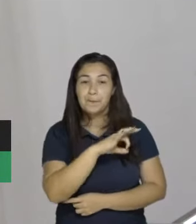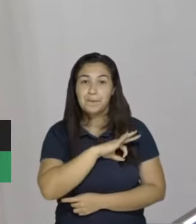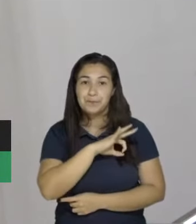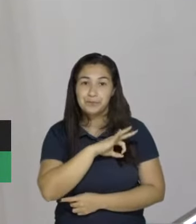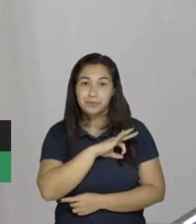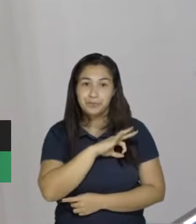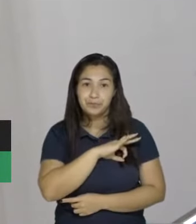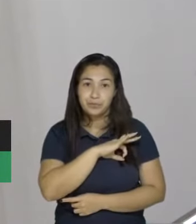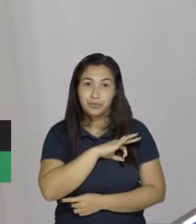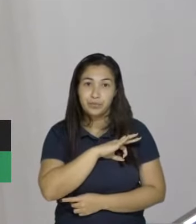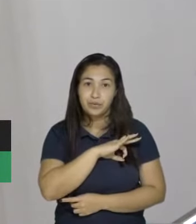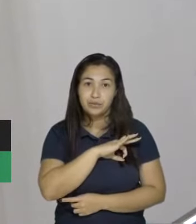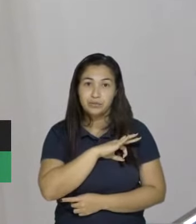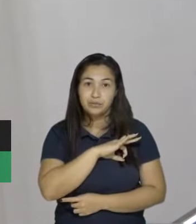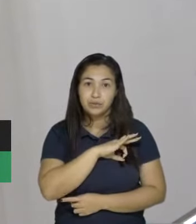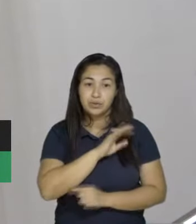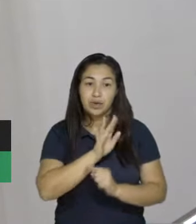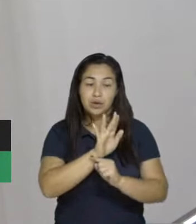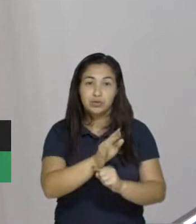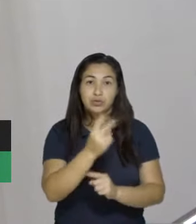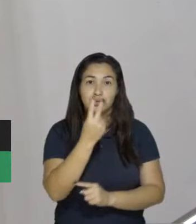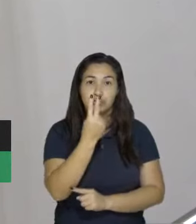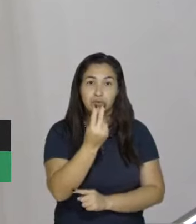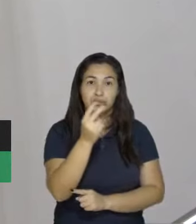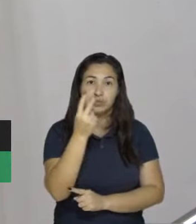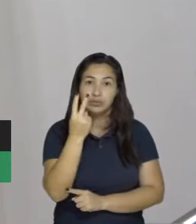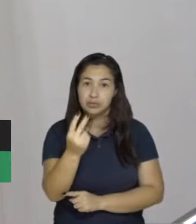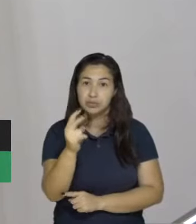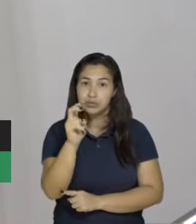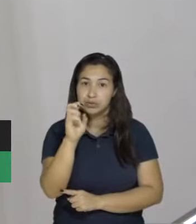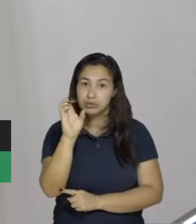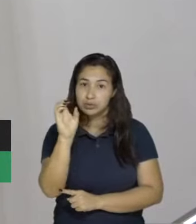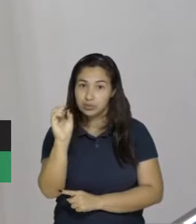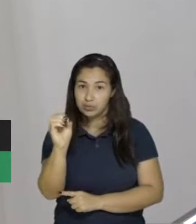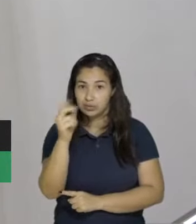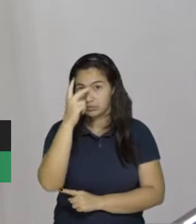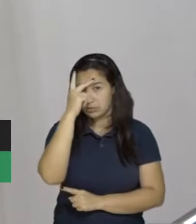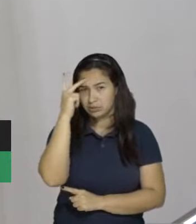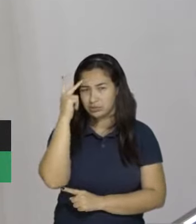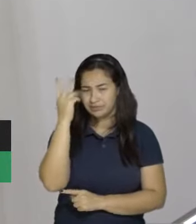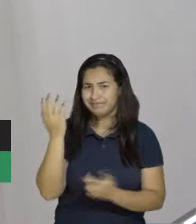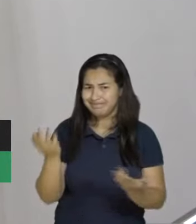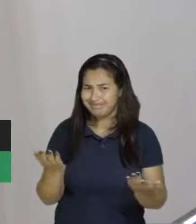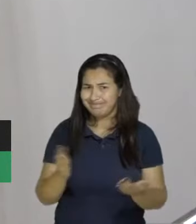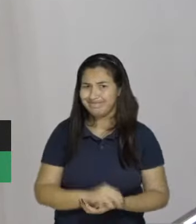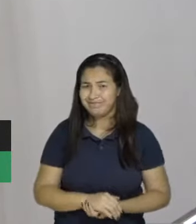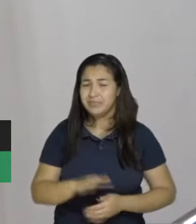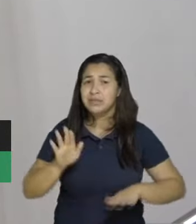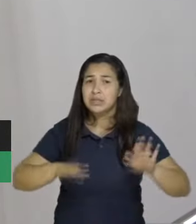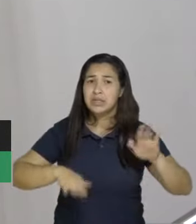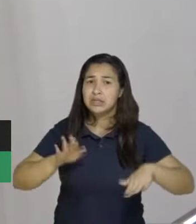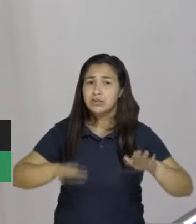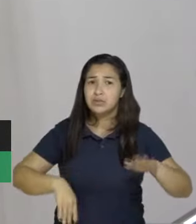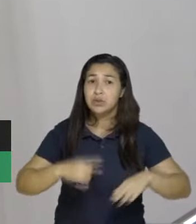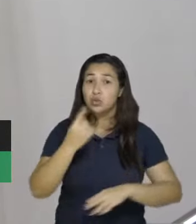cada 2.250 pessoas. Tem muitas vezes que tem um